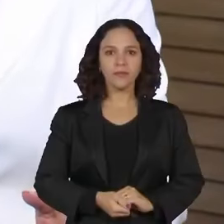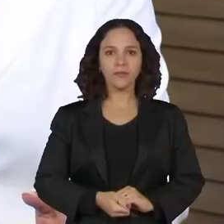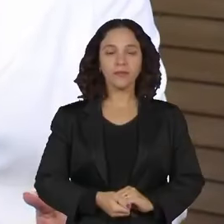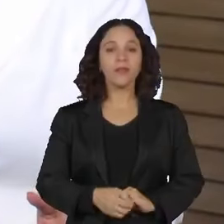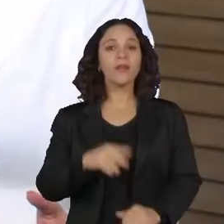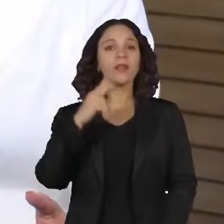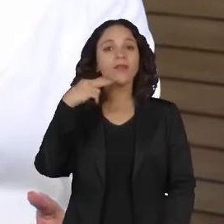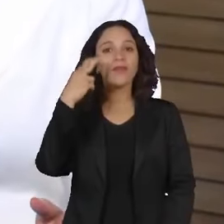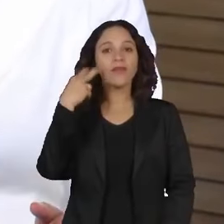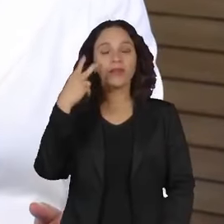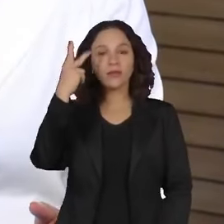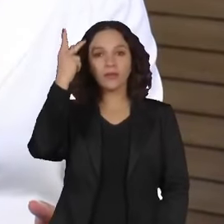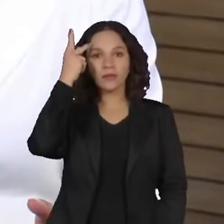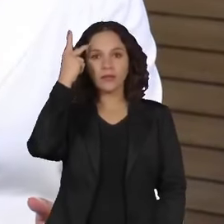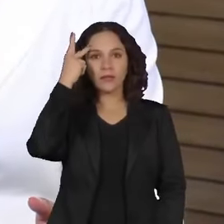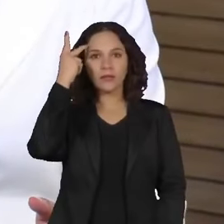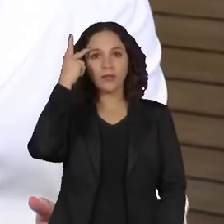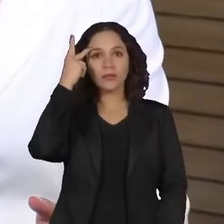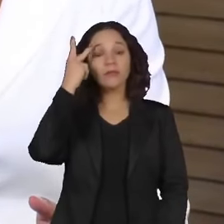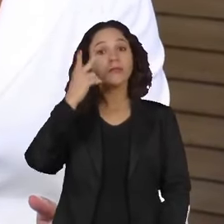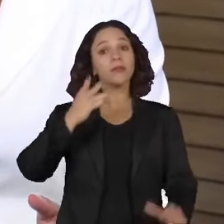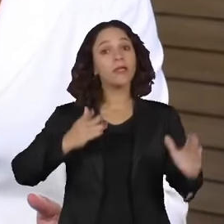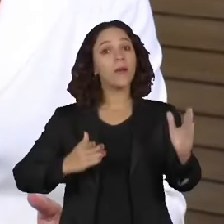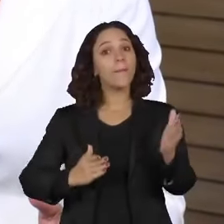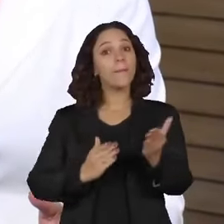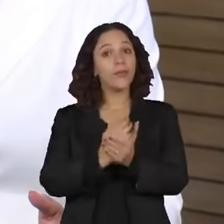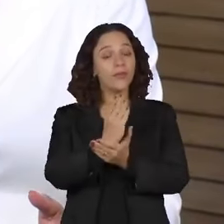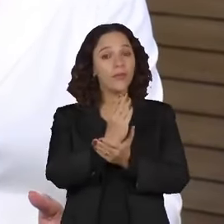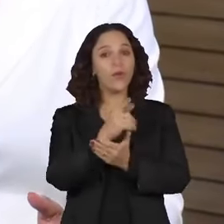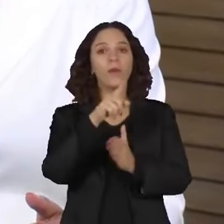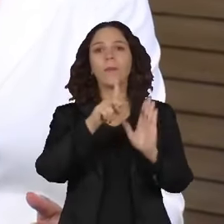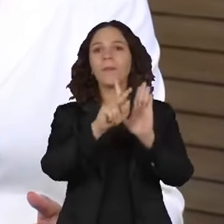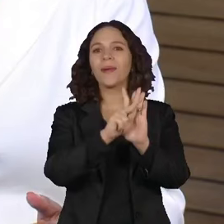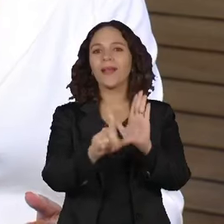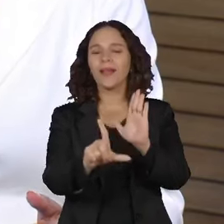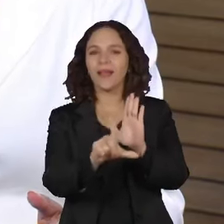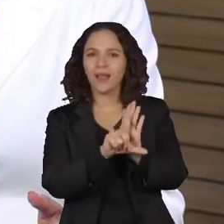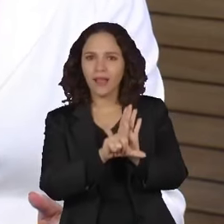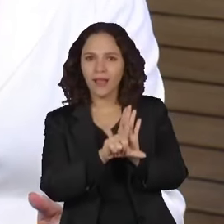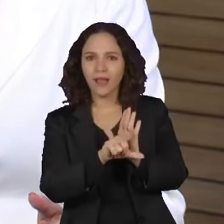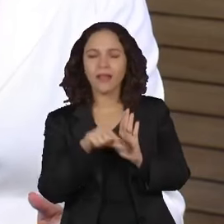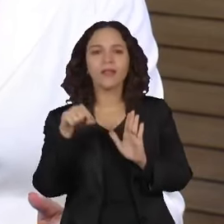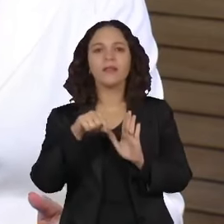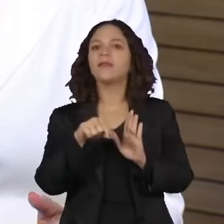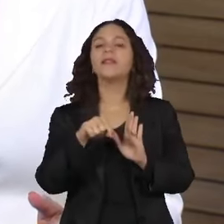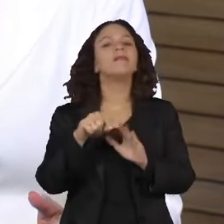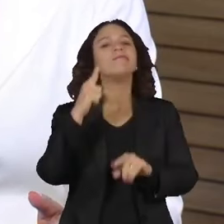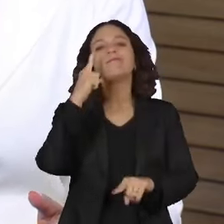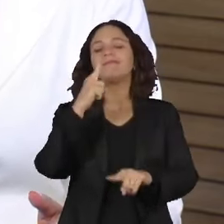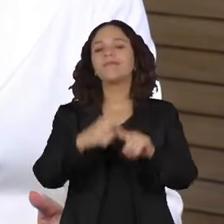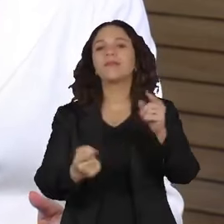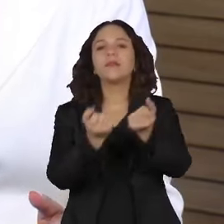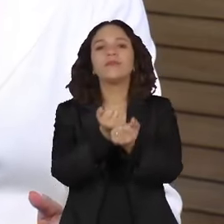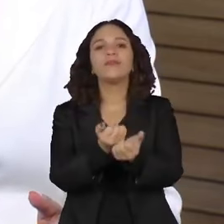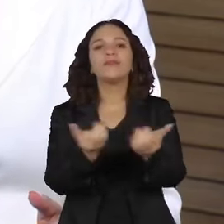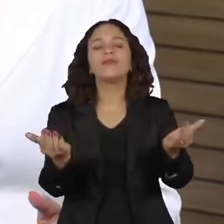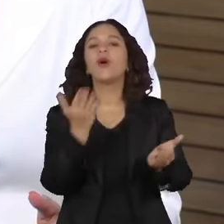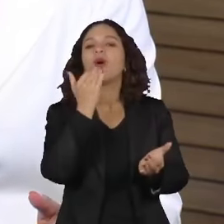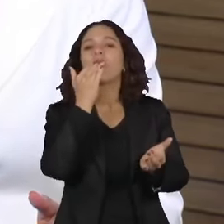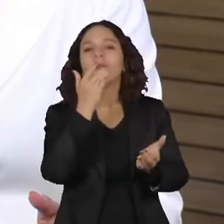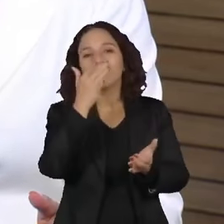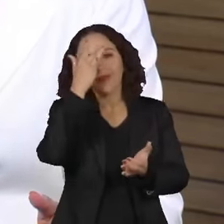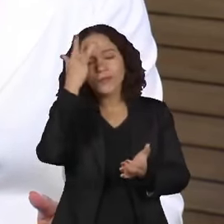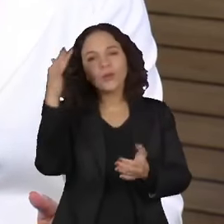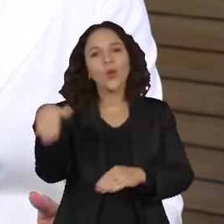vereadores de São Paulo aprovaram em primeira votação um projeto de lei que impede a distribuição de comida a moradores de